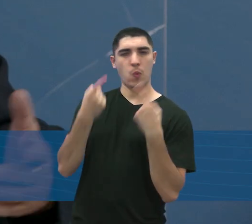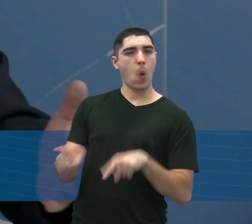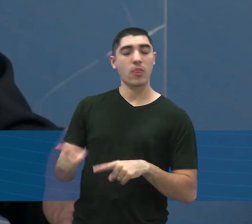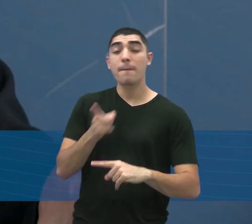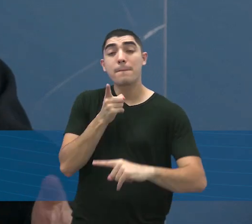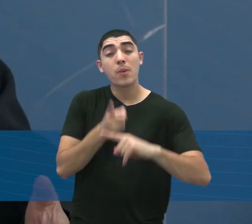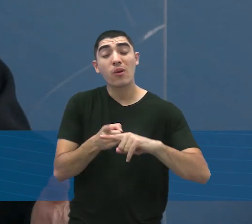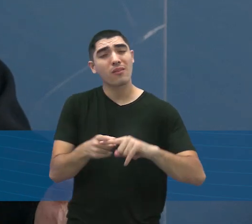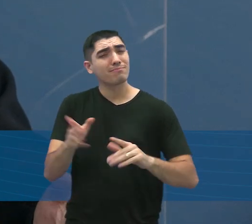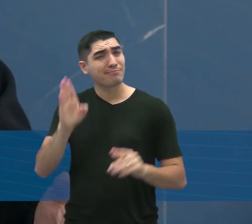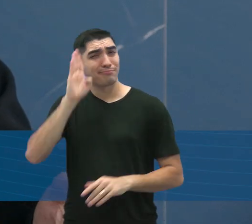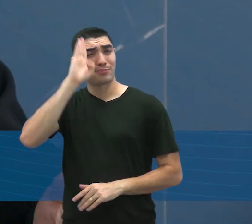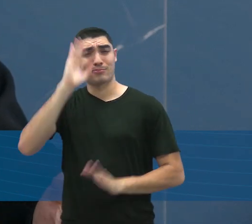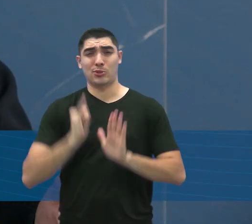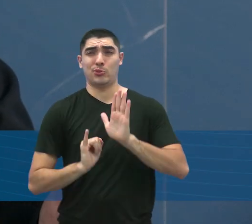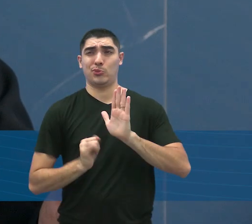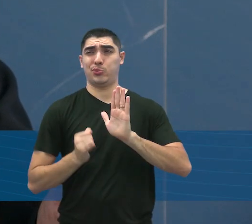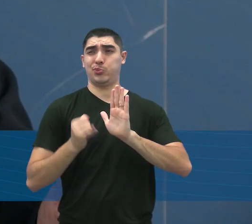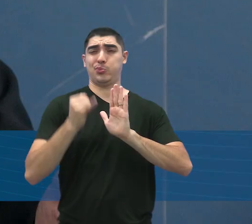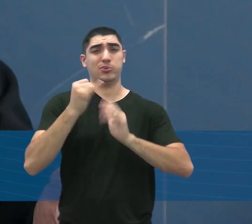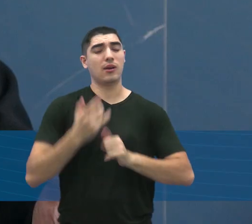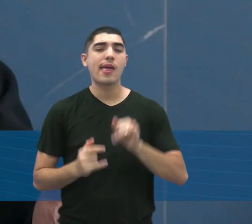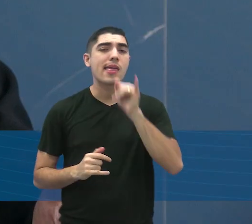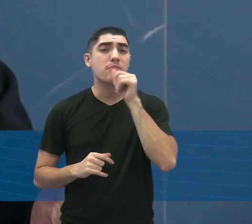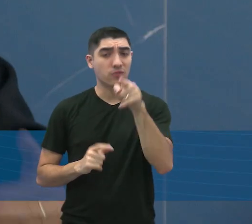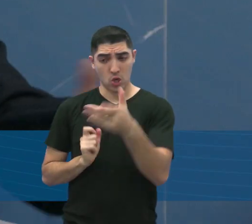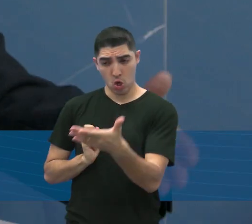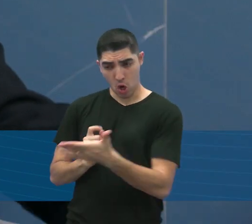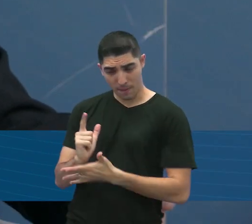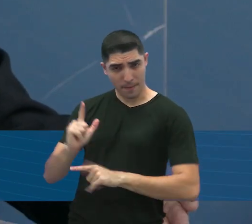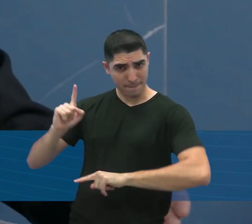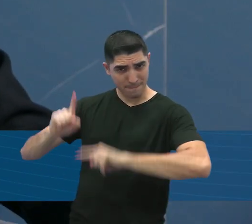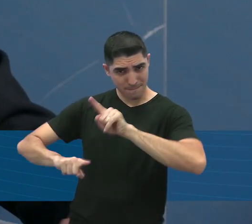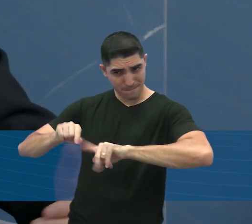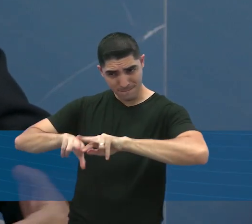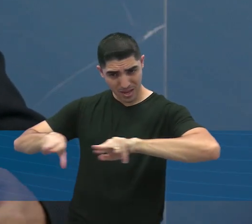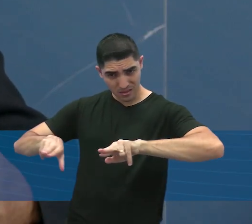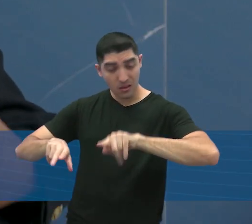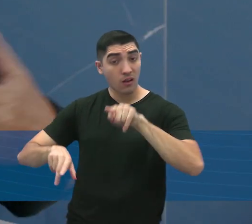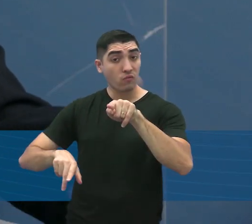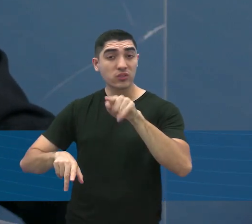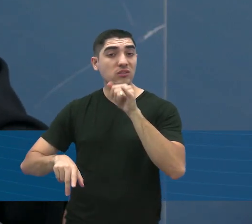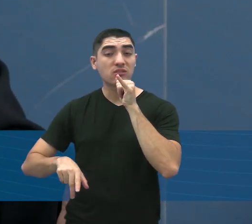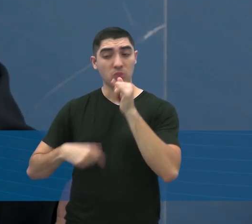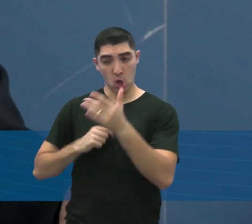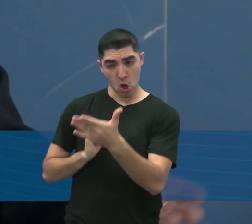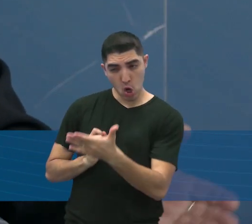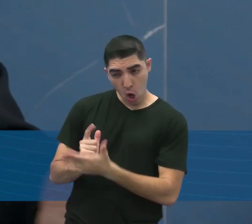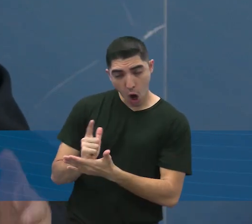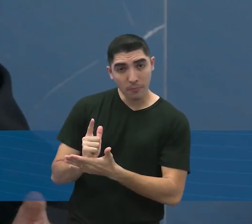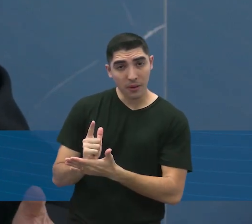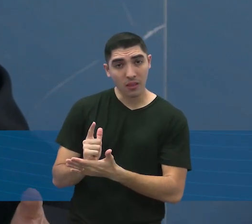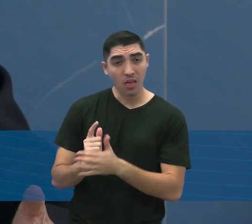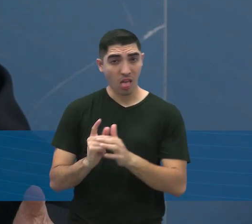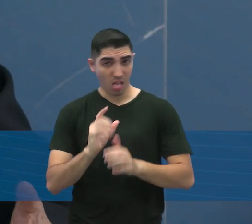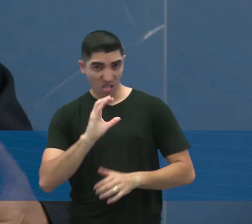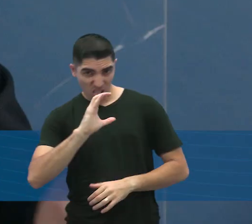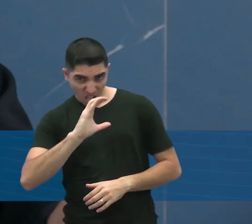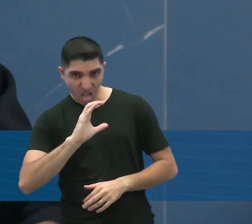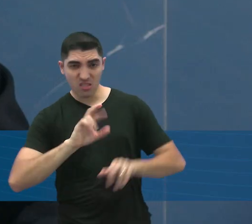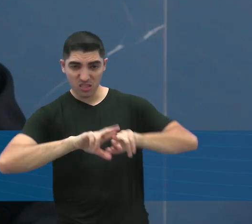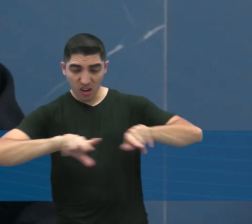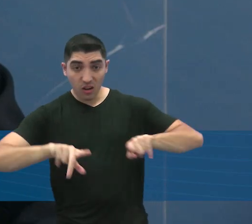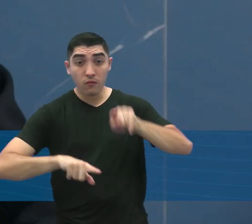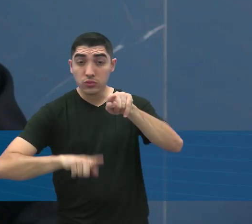pessoa compra um produto qualquer, ela vai pagar o dobro, ou às vezes até 3 vezes mais o valor